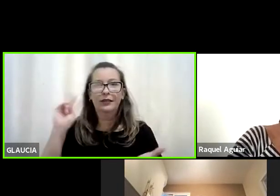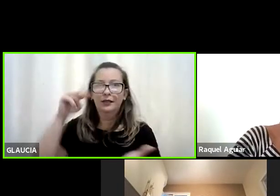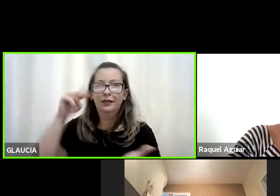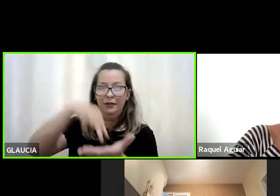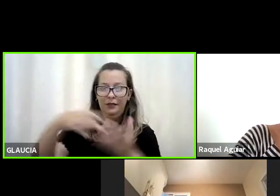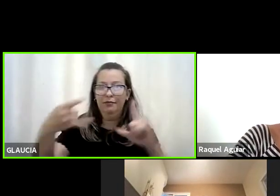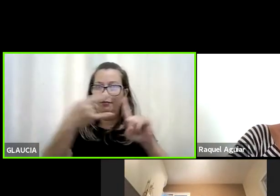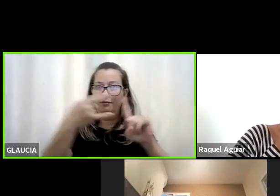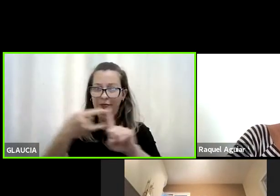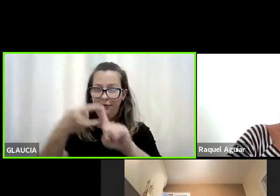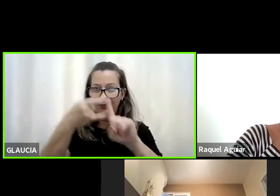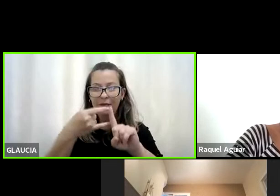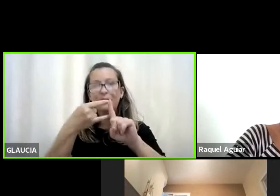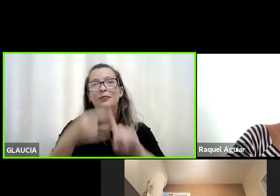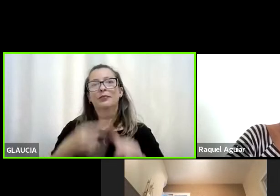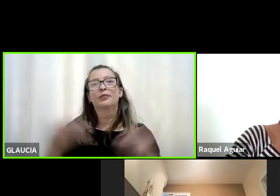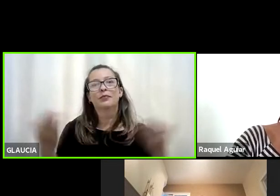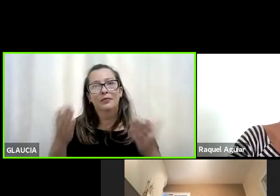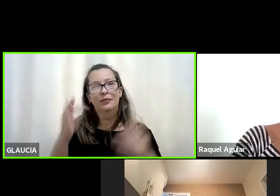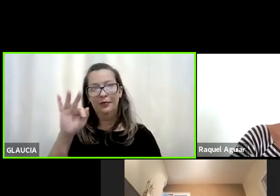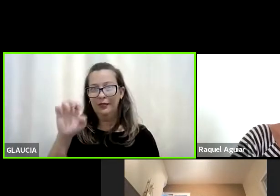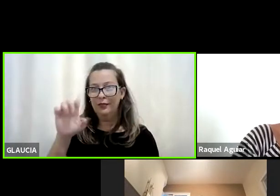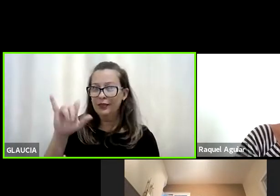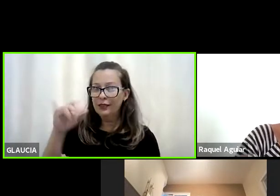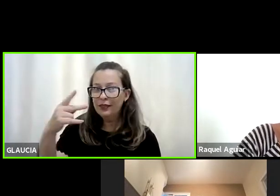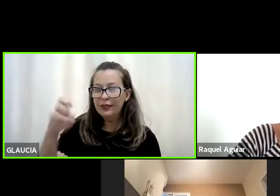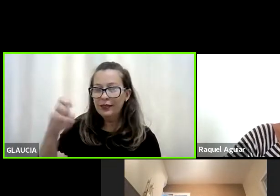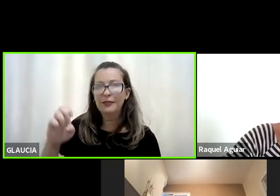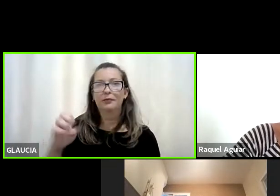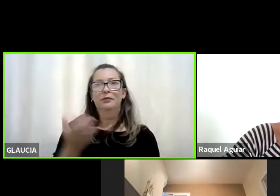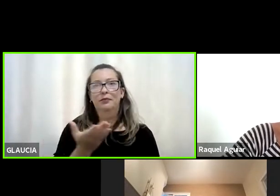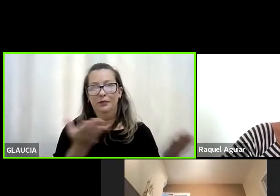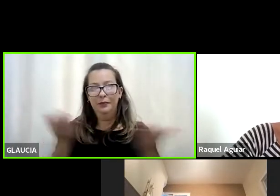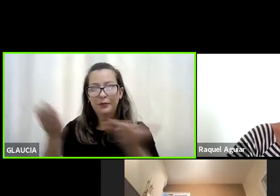tela com a gente. E a palavra é sua.